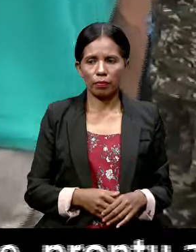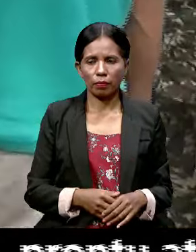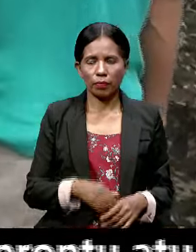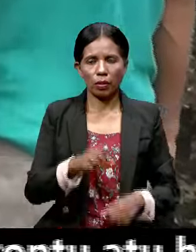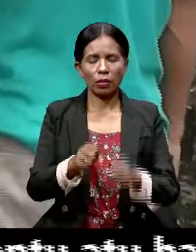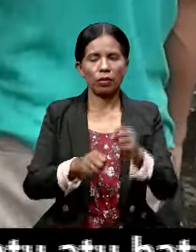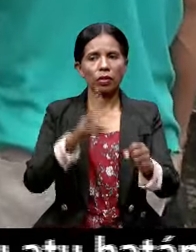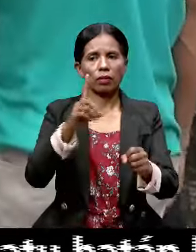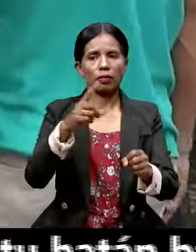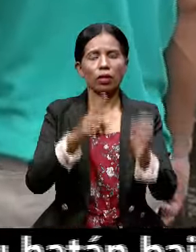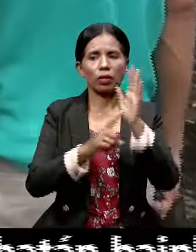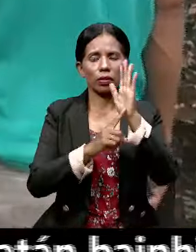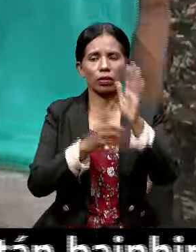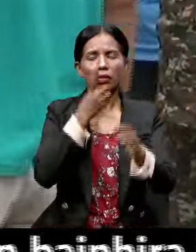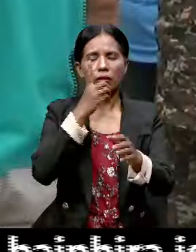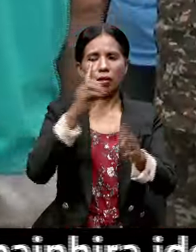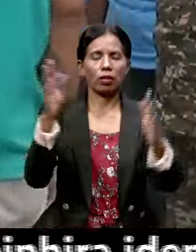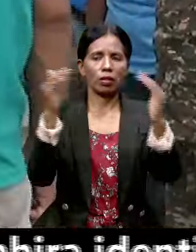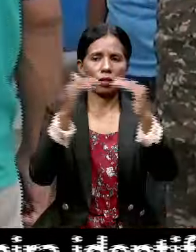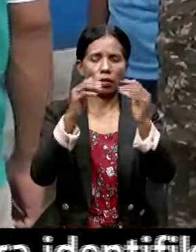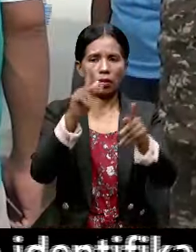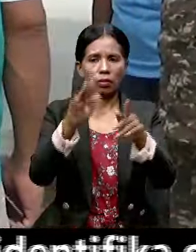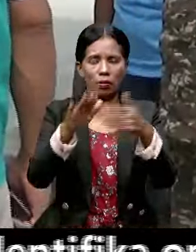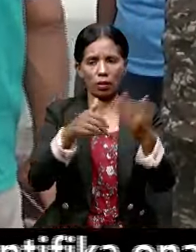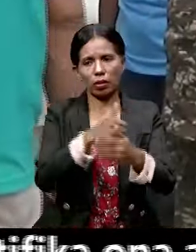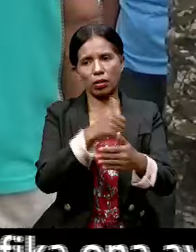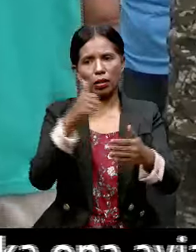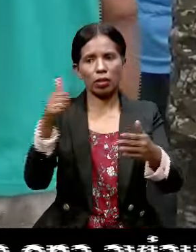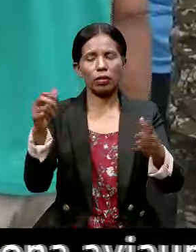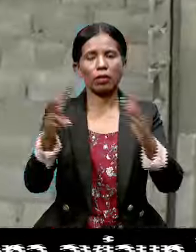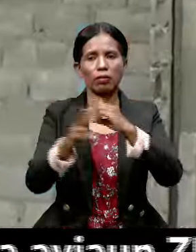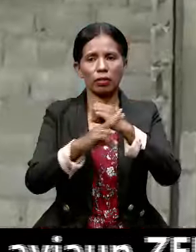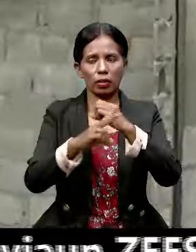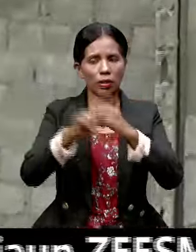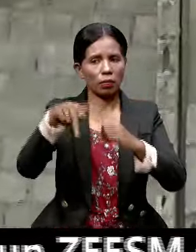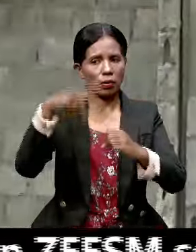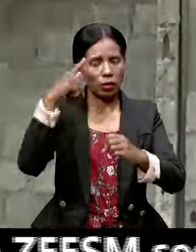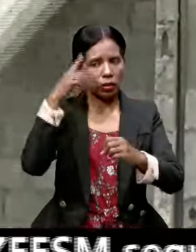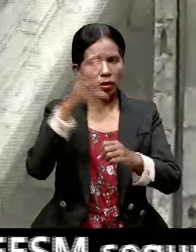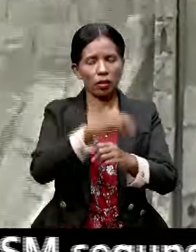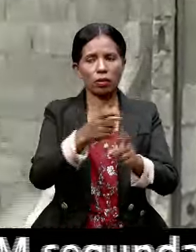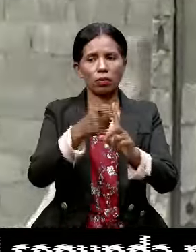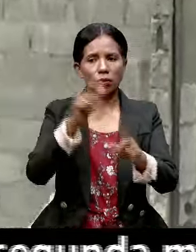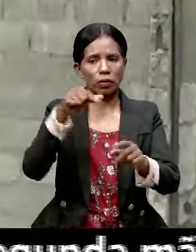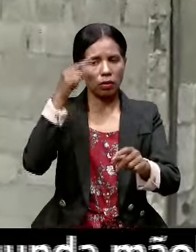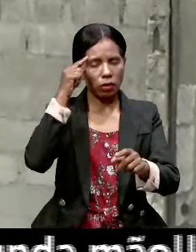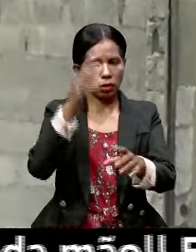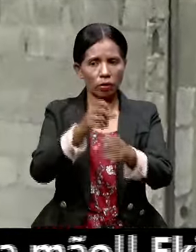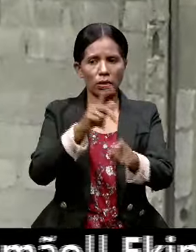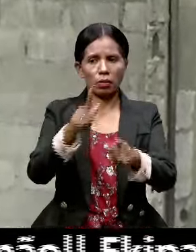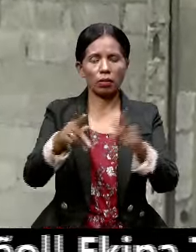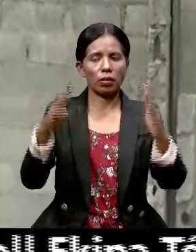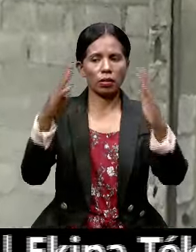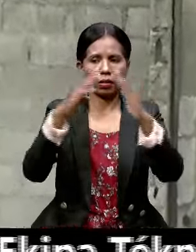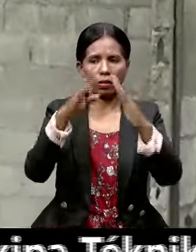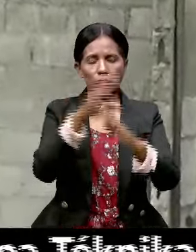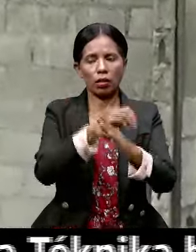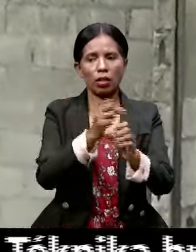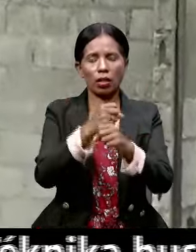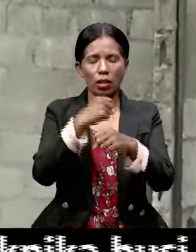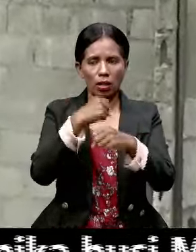Sociedade civil atau declaração né, foi em encontro com a comunidade Balung nebe sai vítima ba política despejo si governo sobre a comunidade nia Helafatin nebe